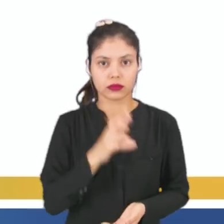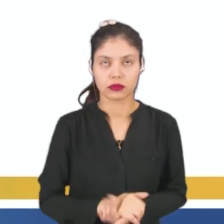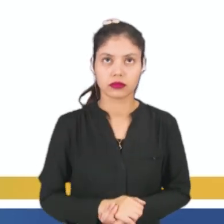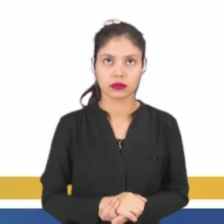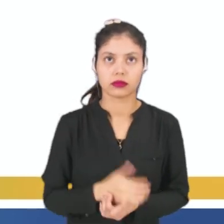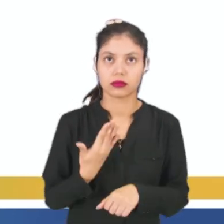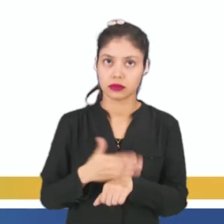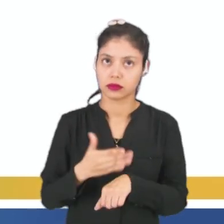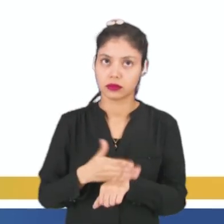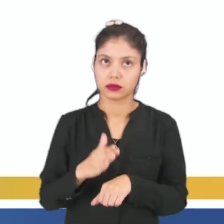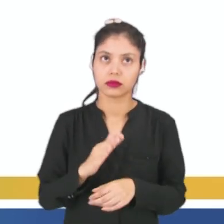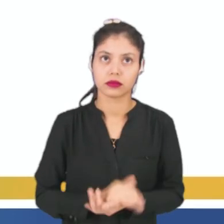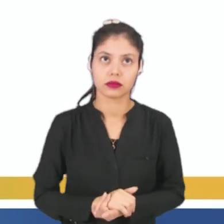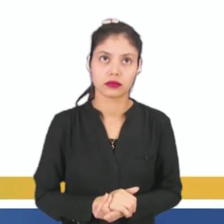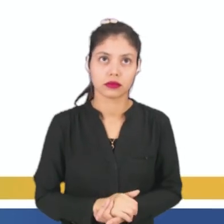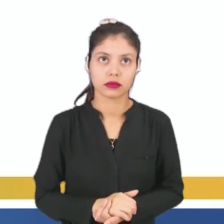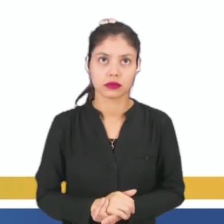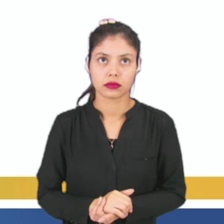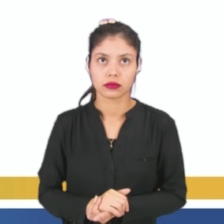vamos praticar, né?